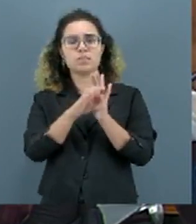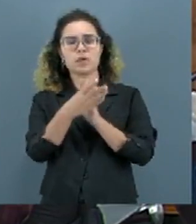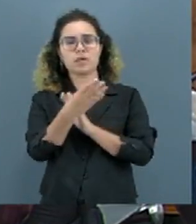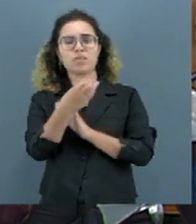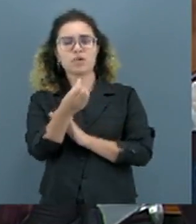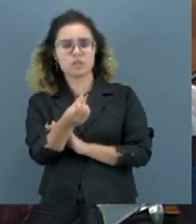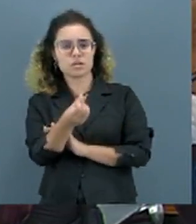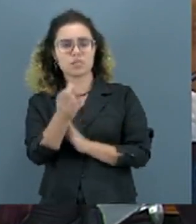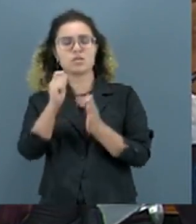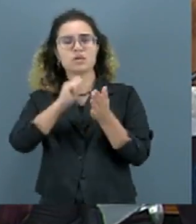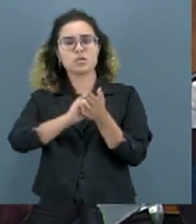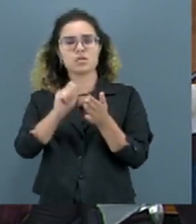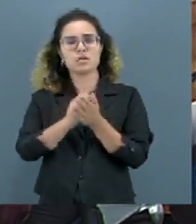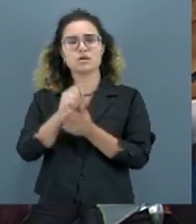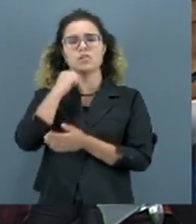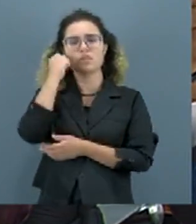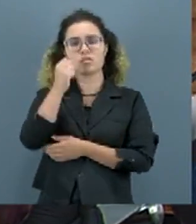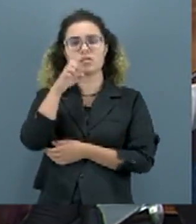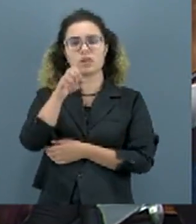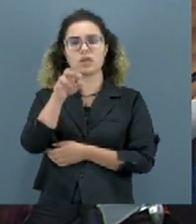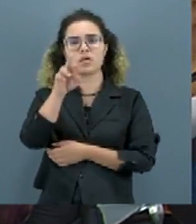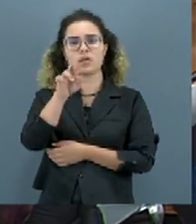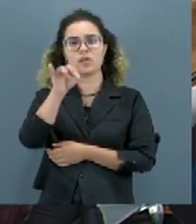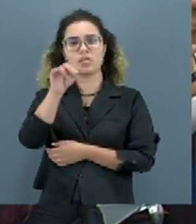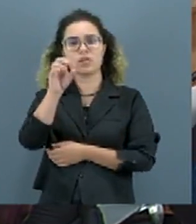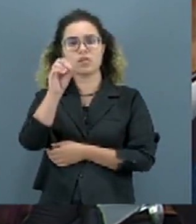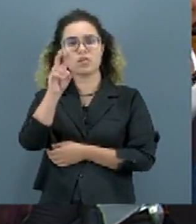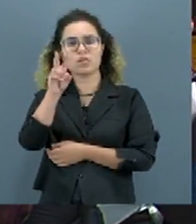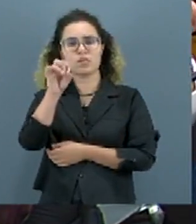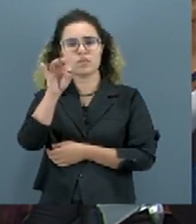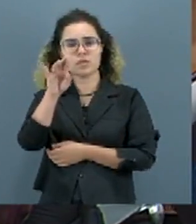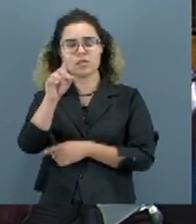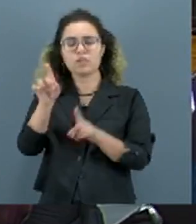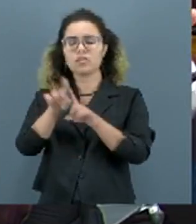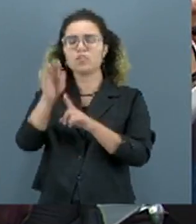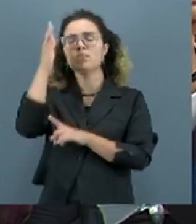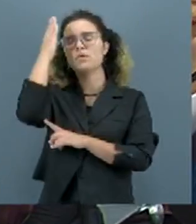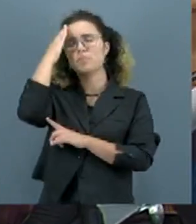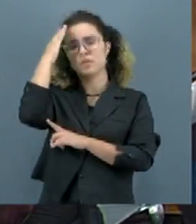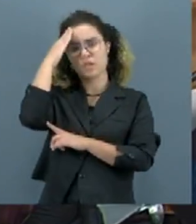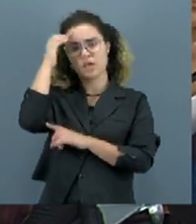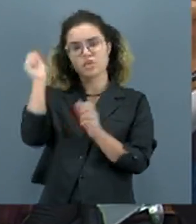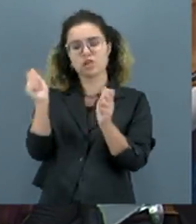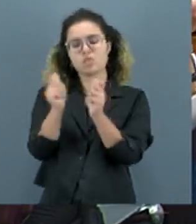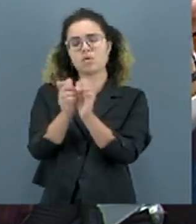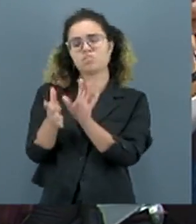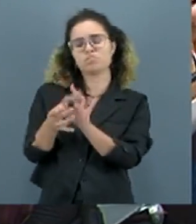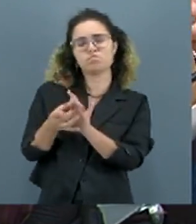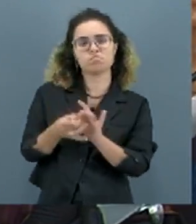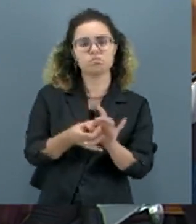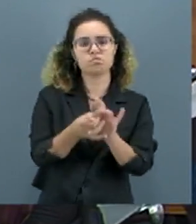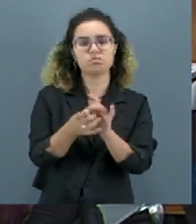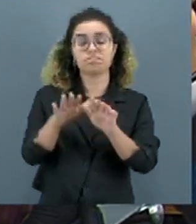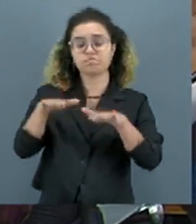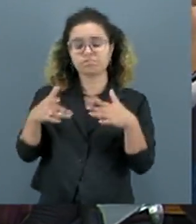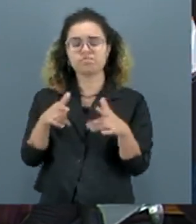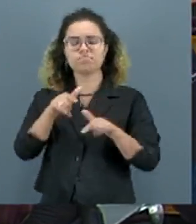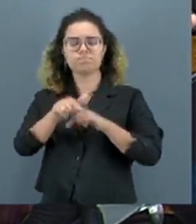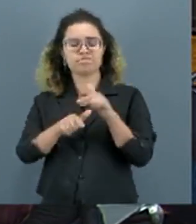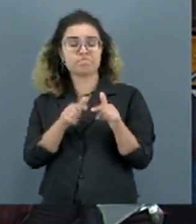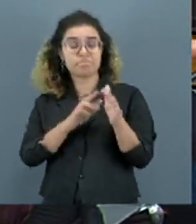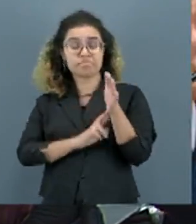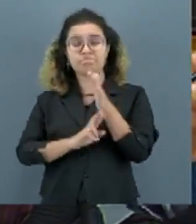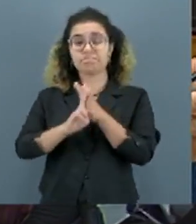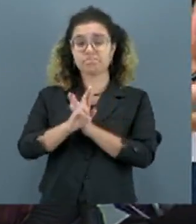de autoria do senador e o visto que também está pensado portanto estaremos trabalhando num relatório